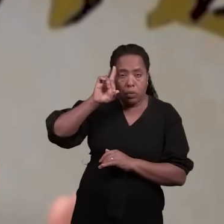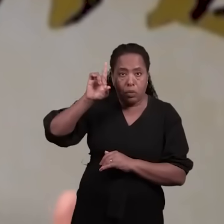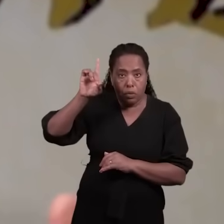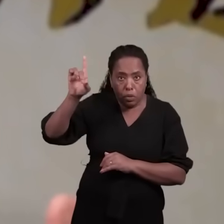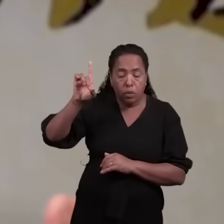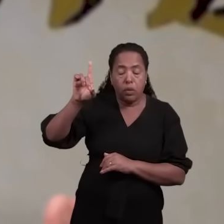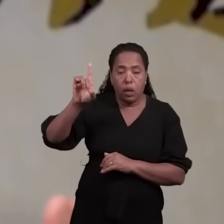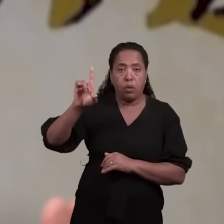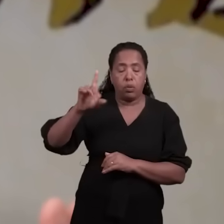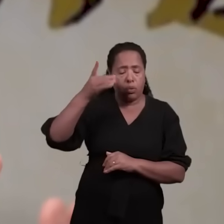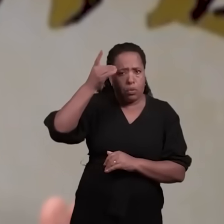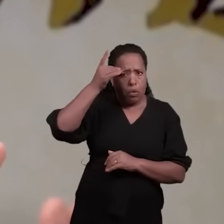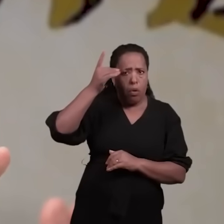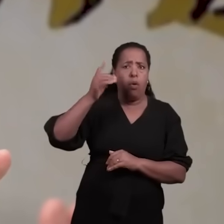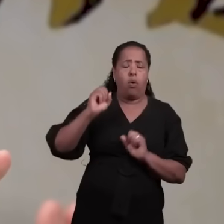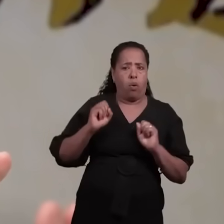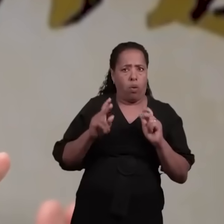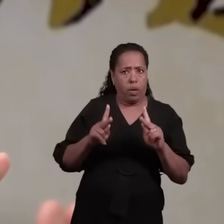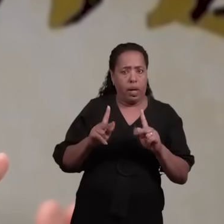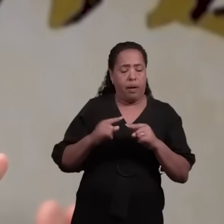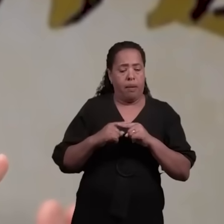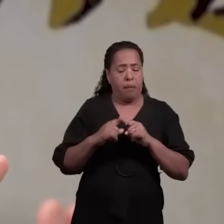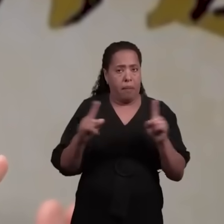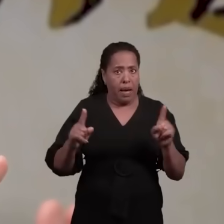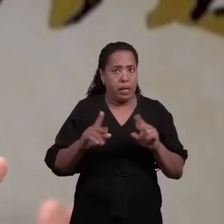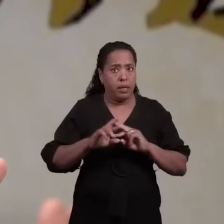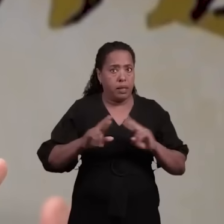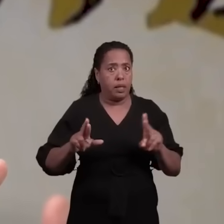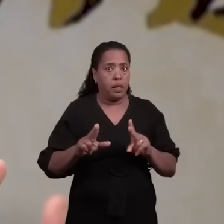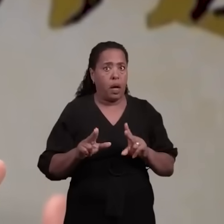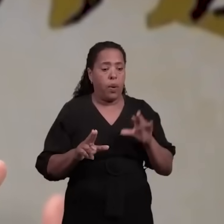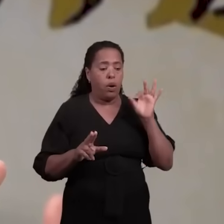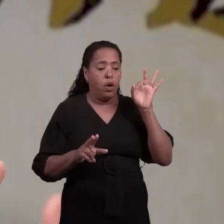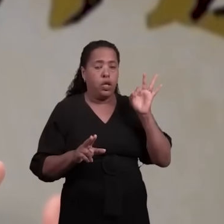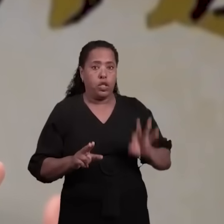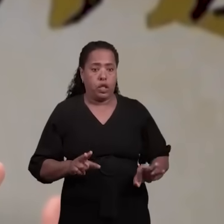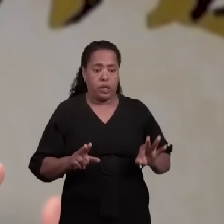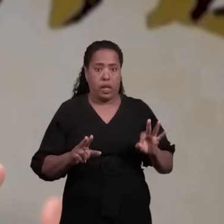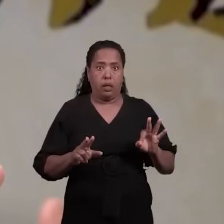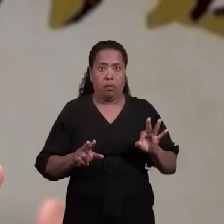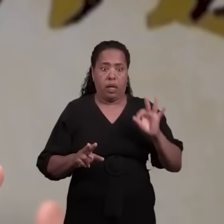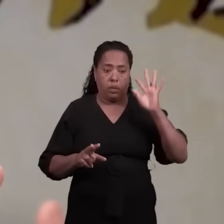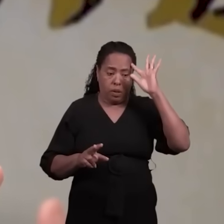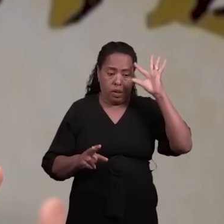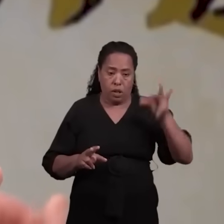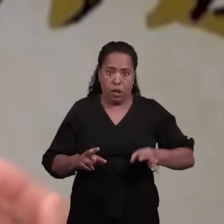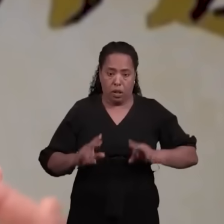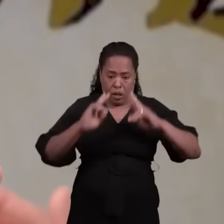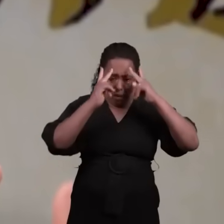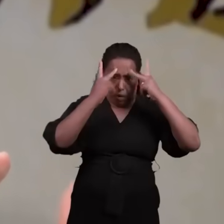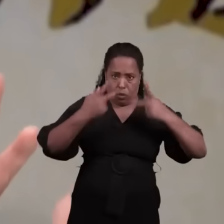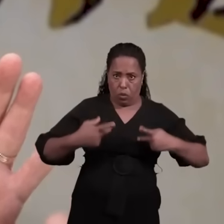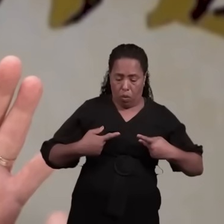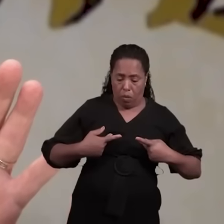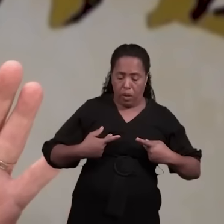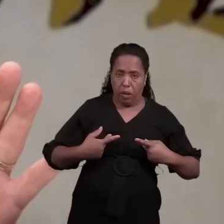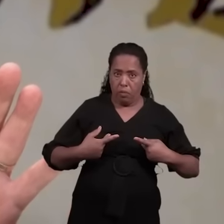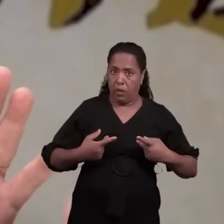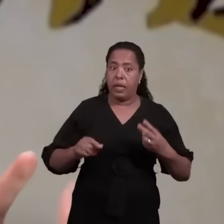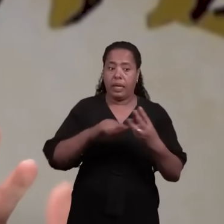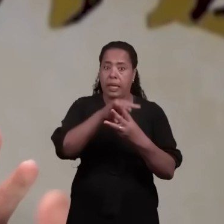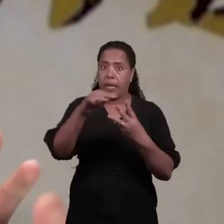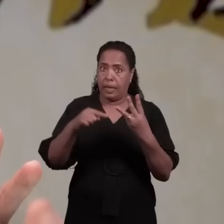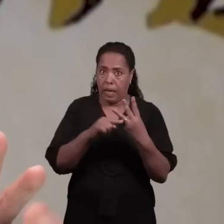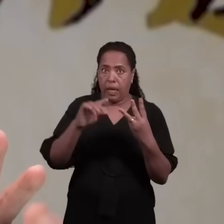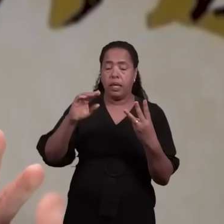bem, procede do Senhor. Mas quando não procede do Senhor, tem duas outras procedências. Claro. Ou é a do homem, porque existem três espíritos.